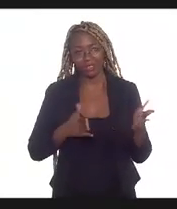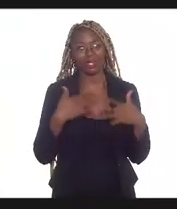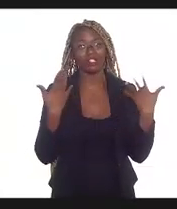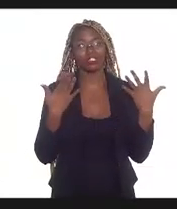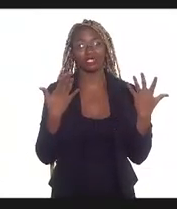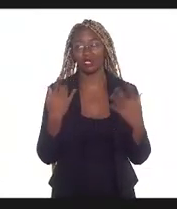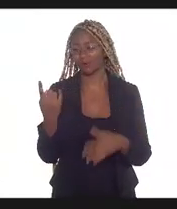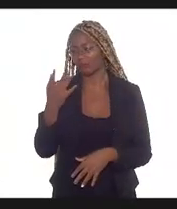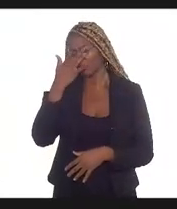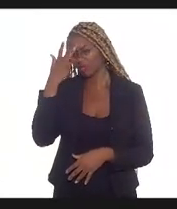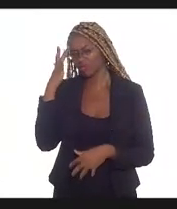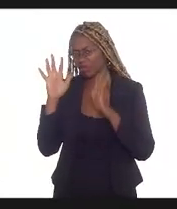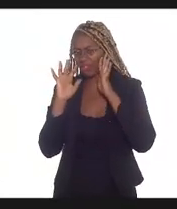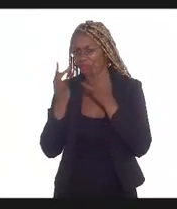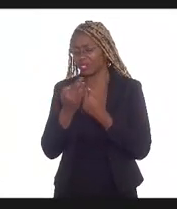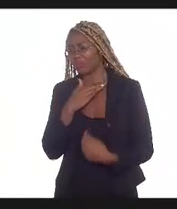alegria.